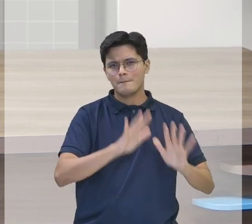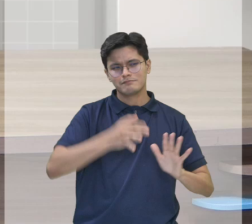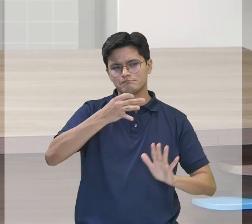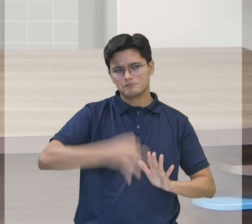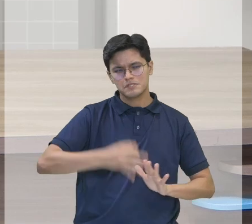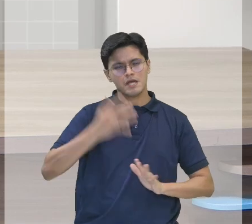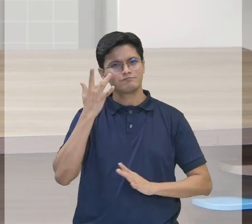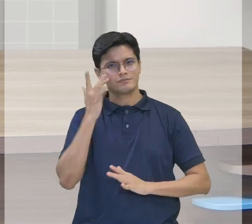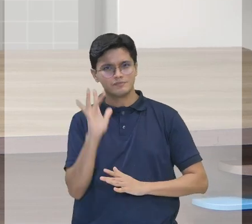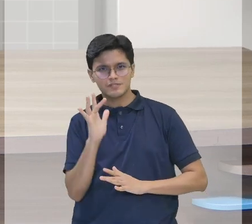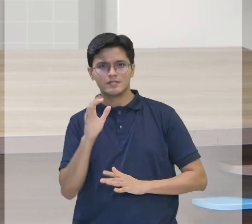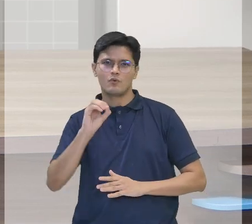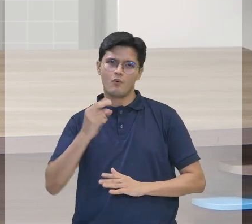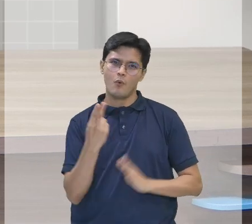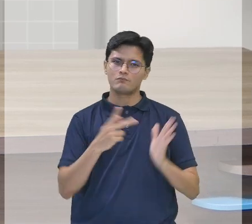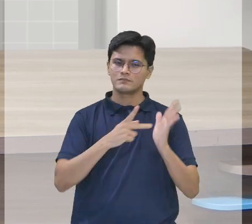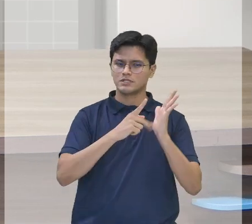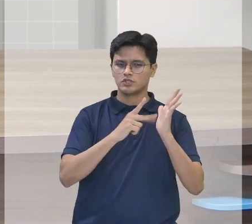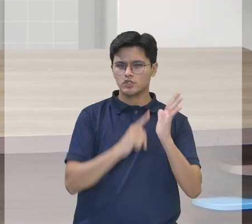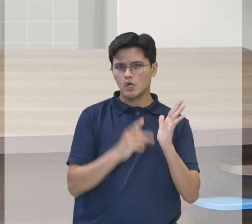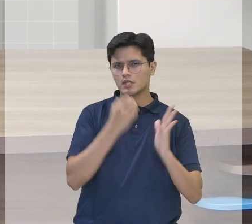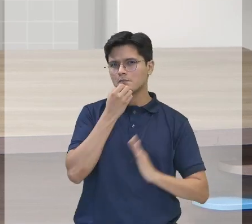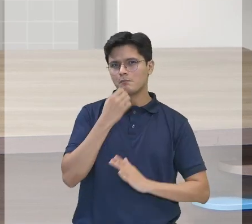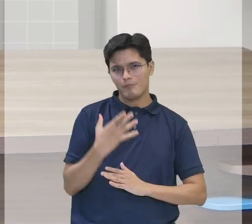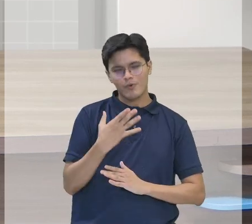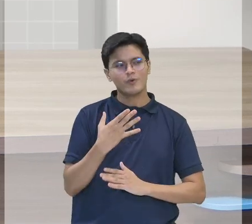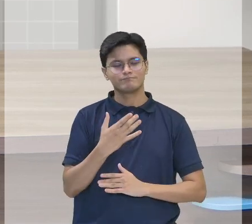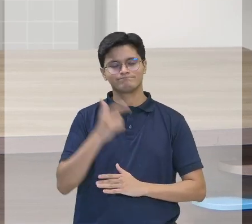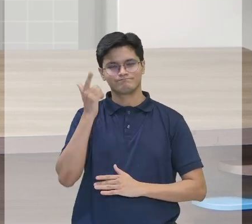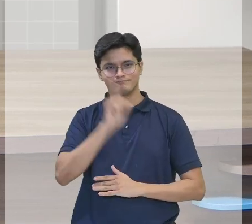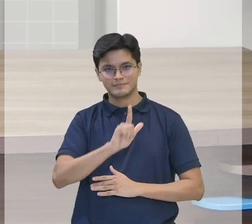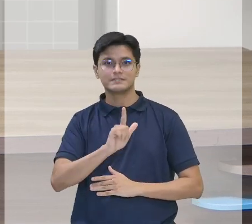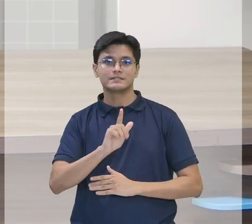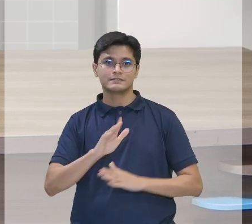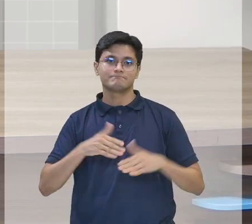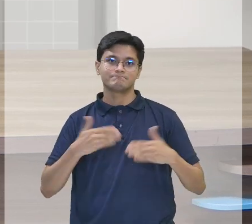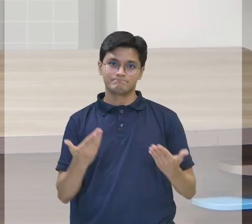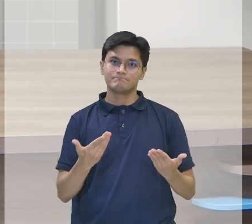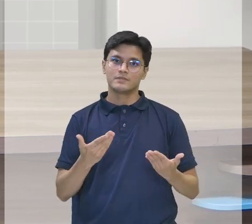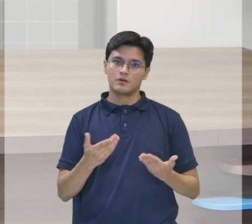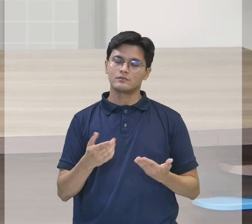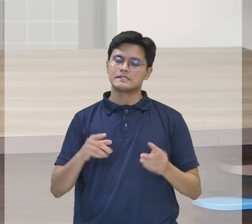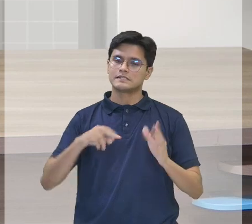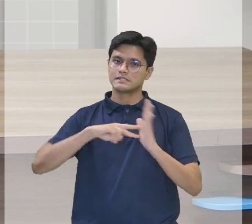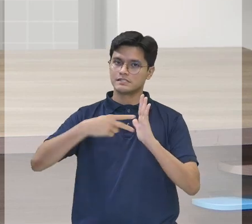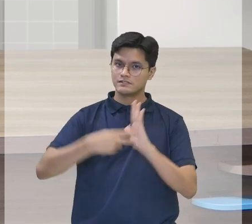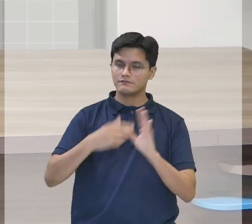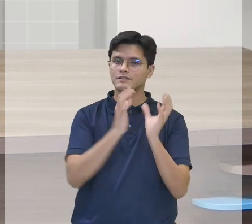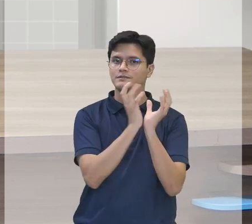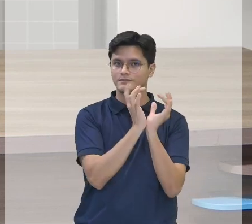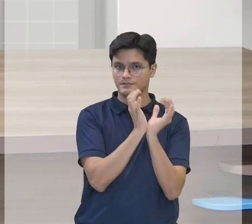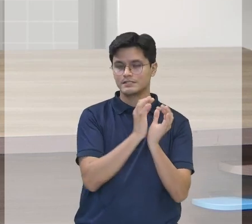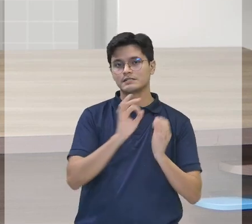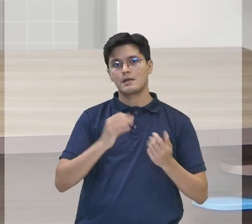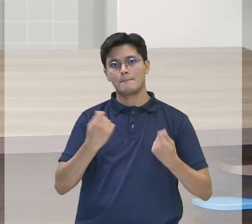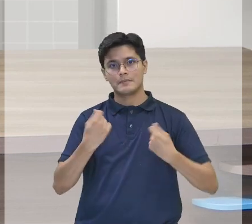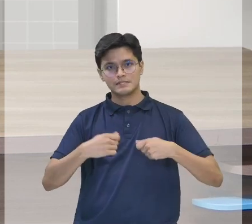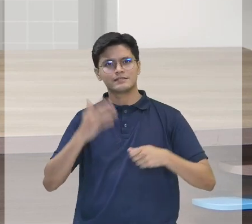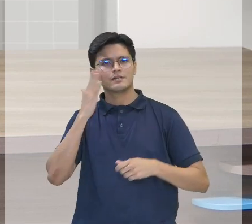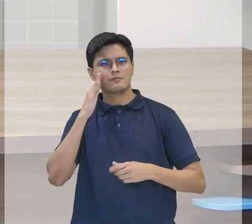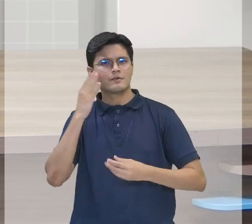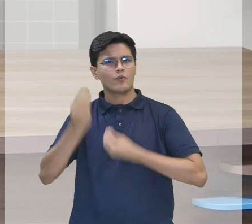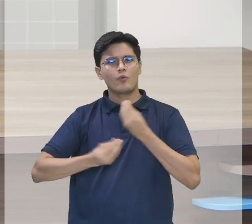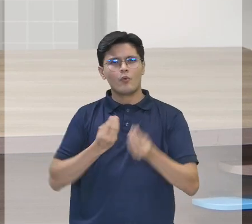nota boa. E a gente também, às vezes, tem que trabalhar com a frustração, né, daqueles estudantes em que entregam as